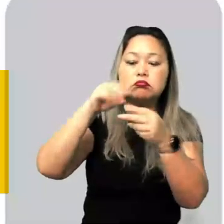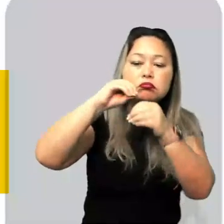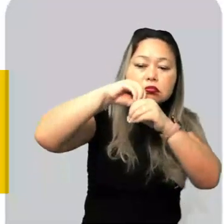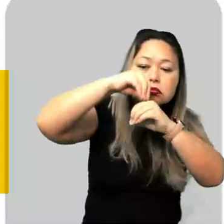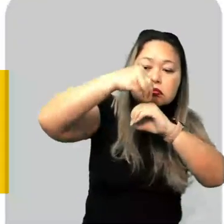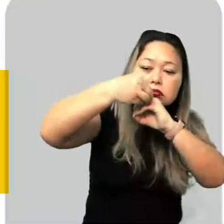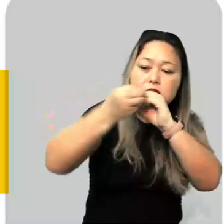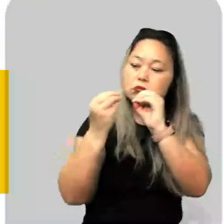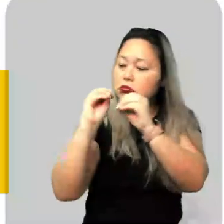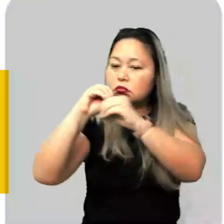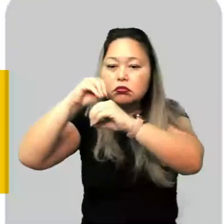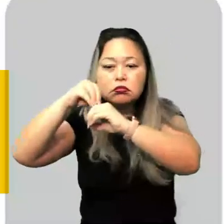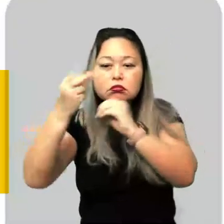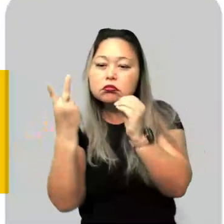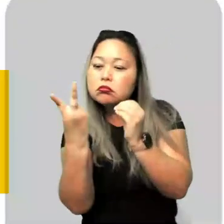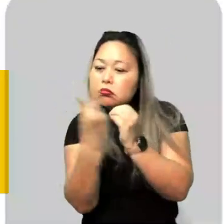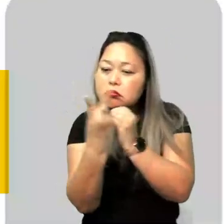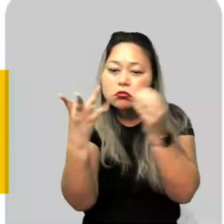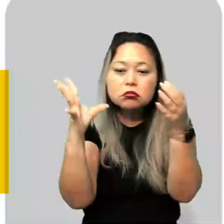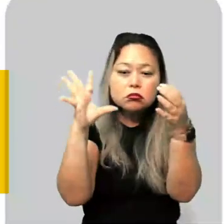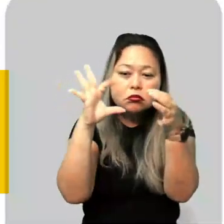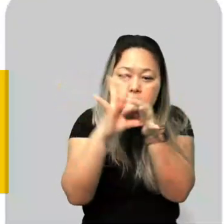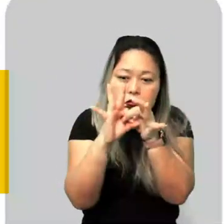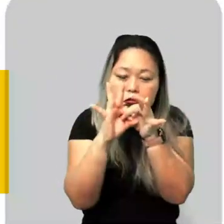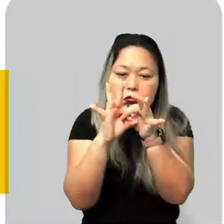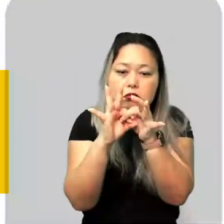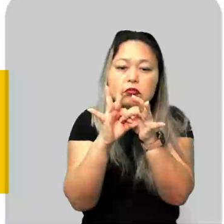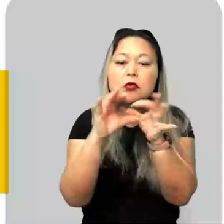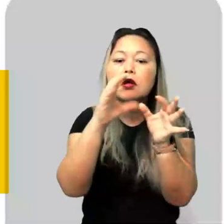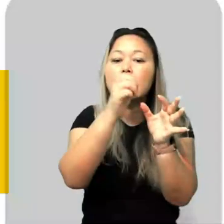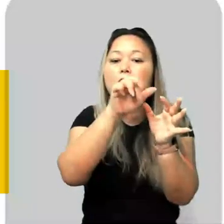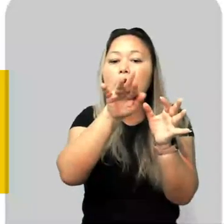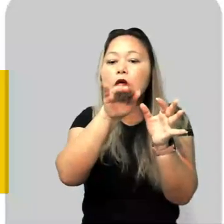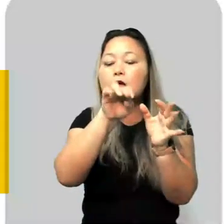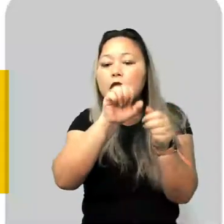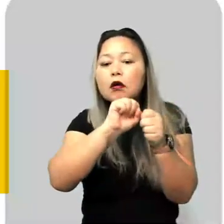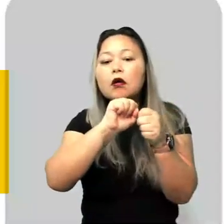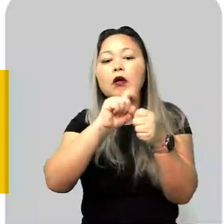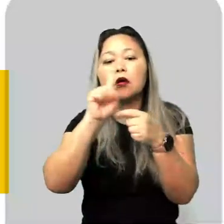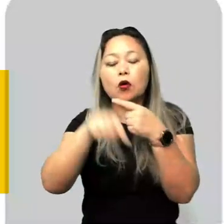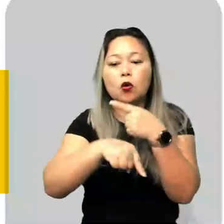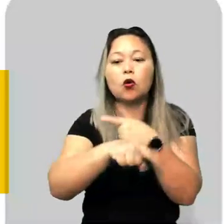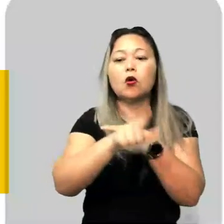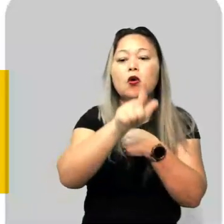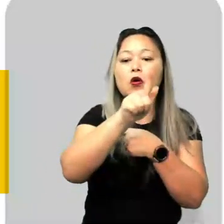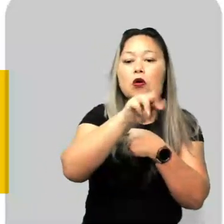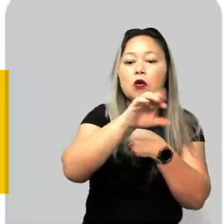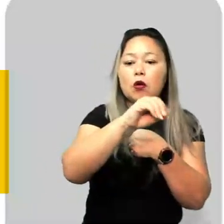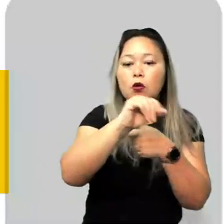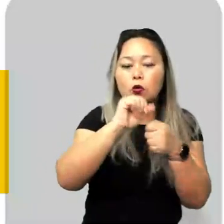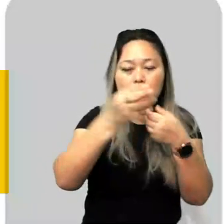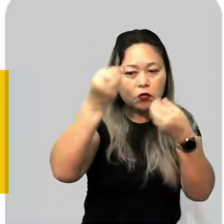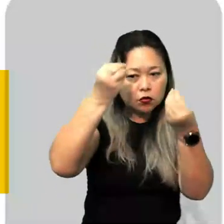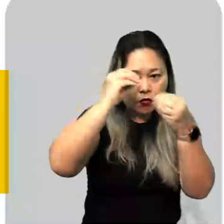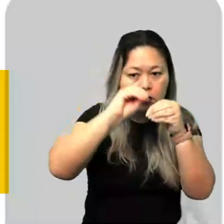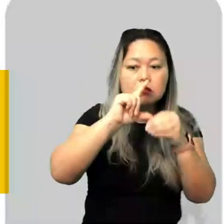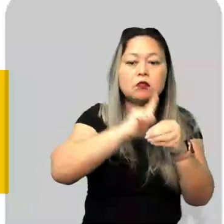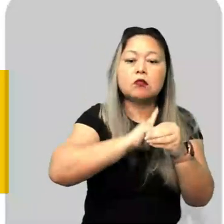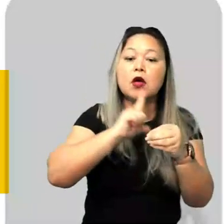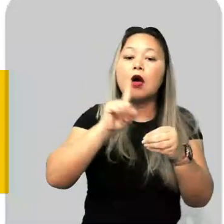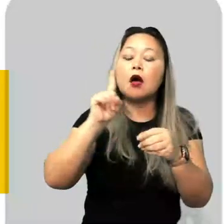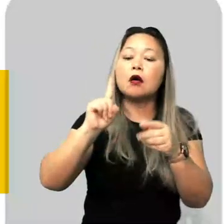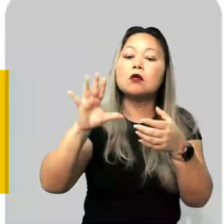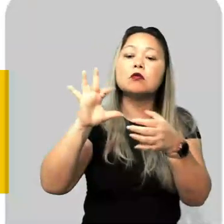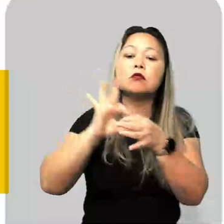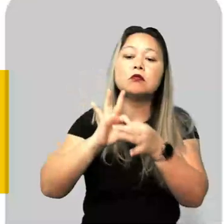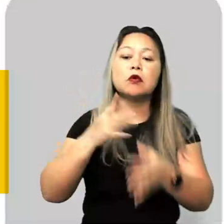dois monossacarídeos, certo? Então a sacarose vai ser a junção da glicose, todos eles vão ter glicose, mas